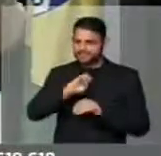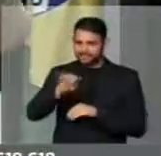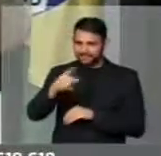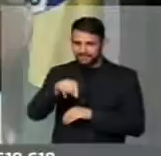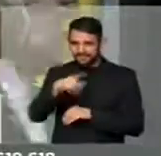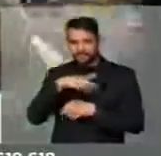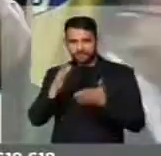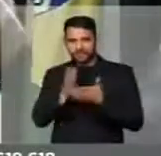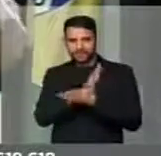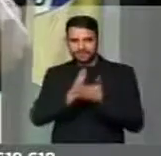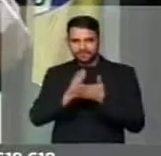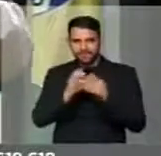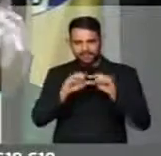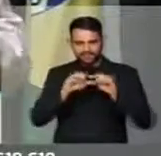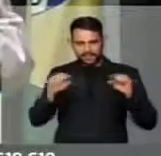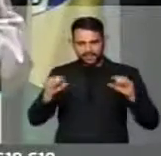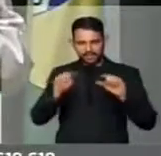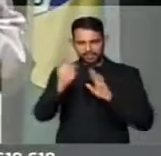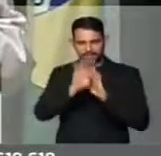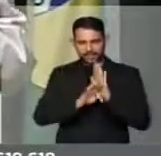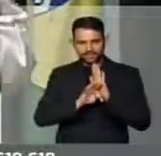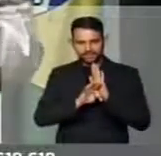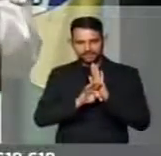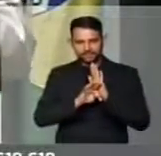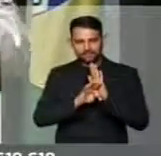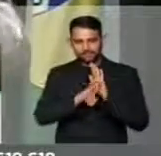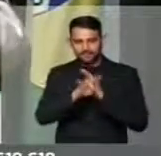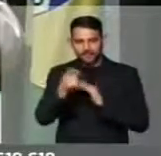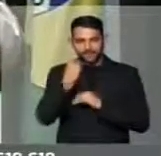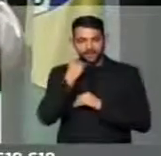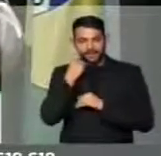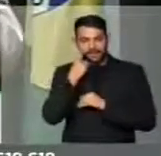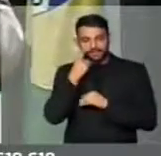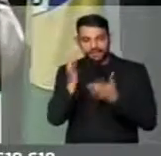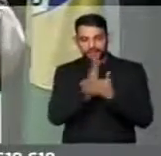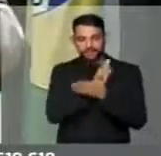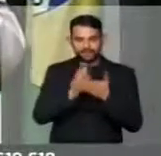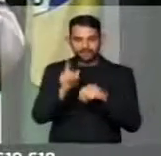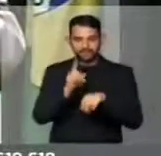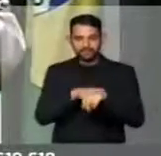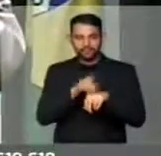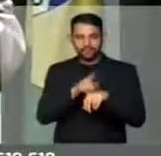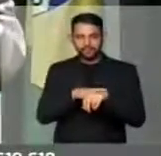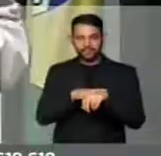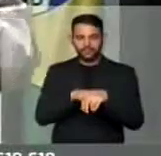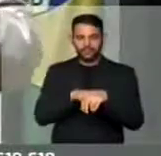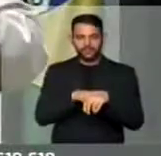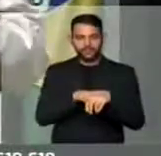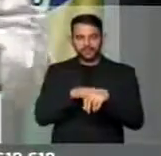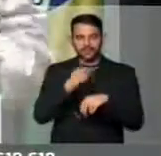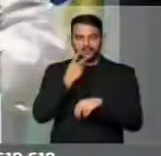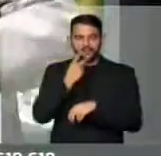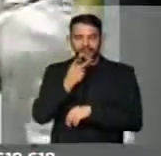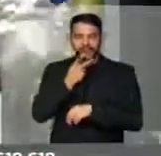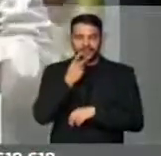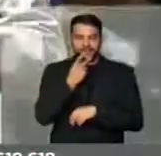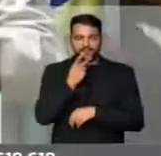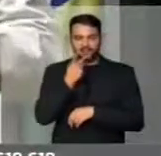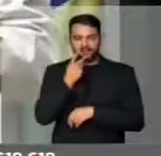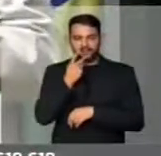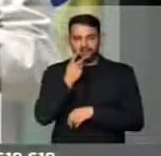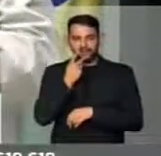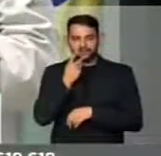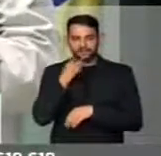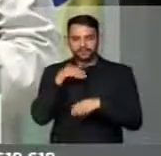um determinado trecho da matéria, vai ver que em determinado momento ele vagava na noite